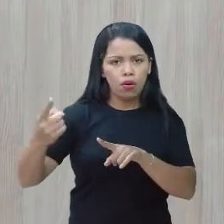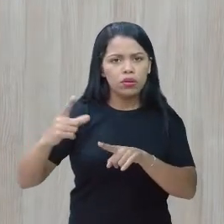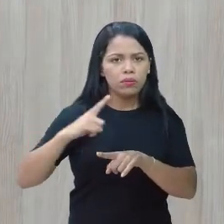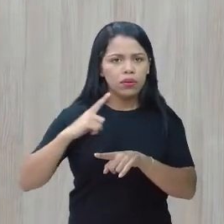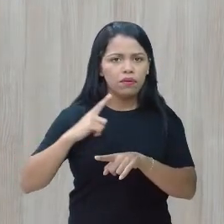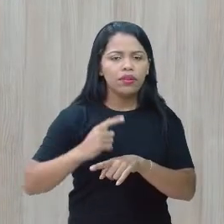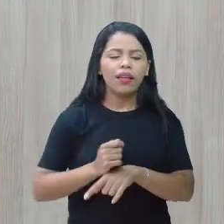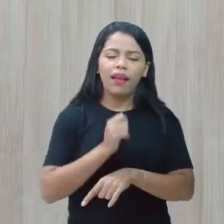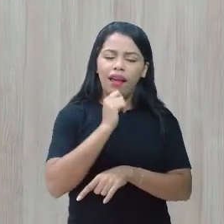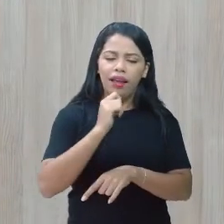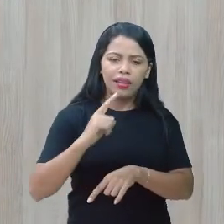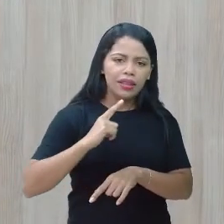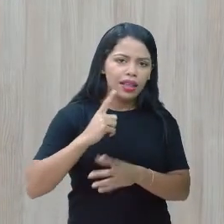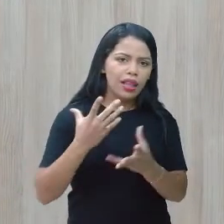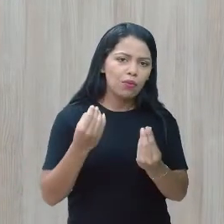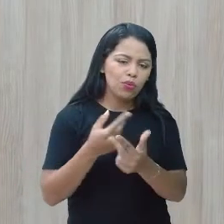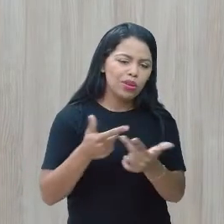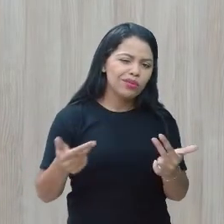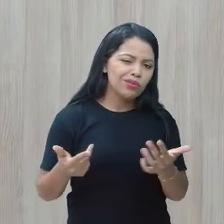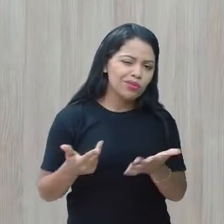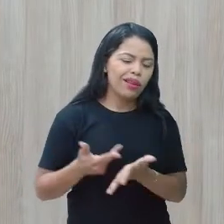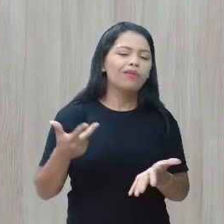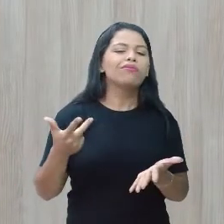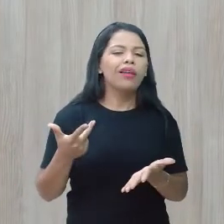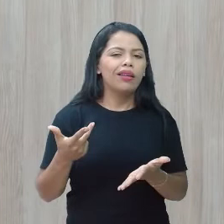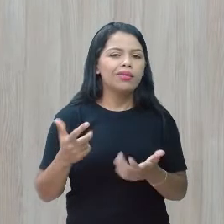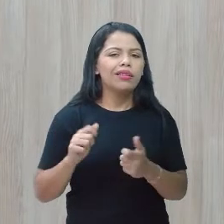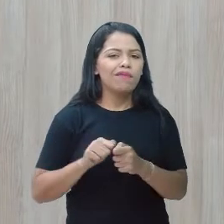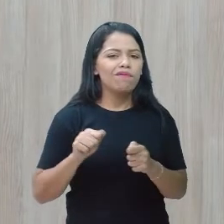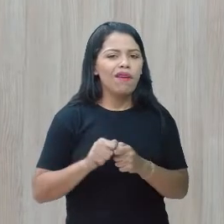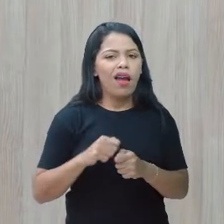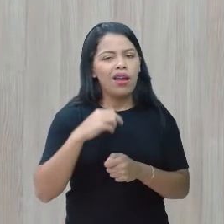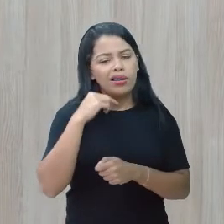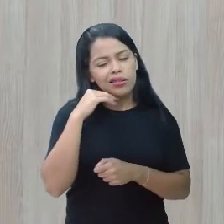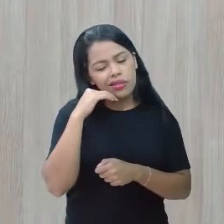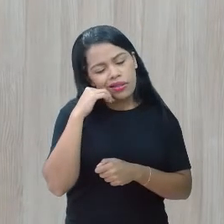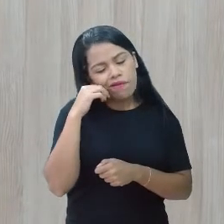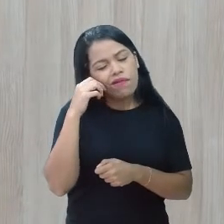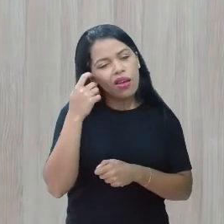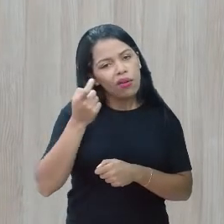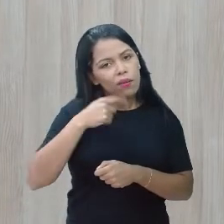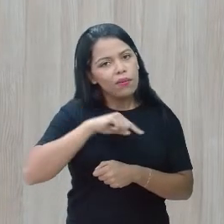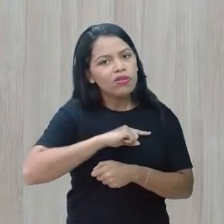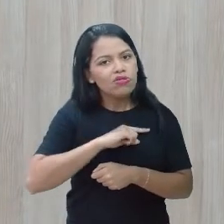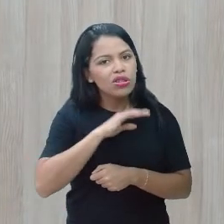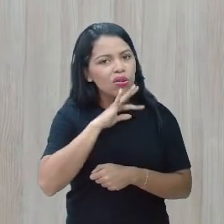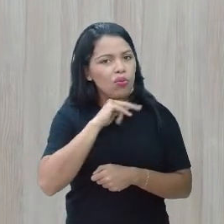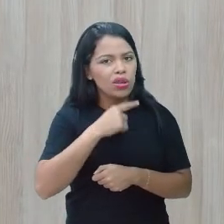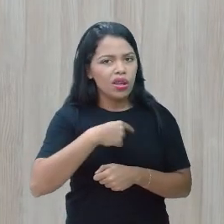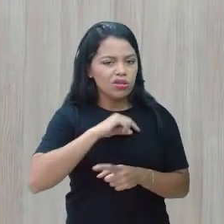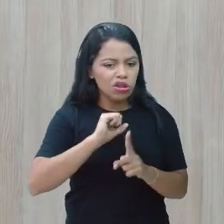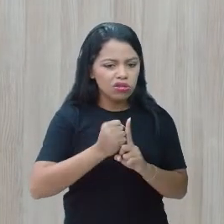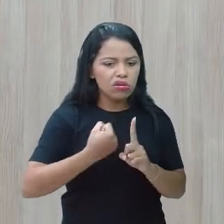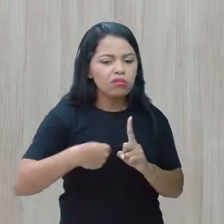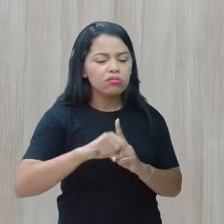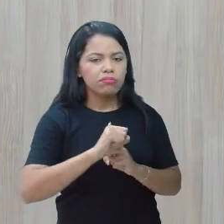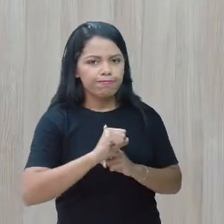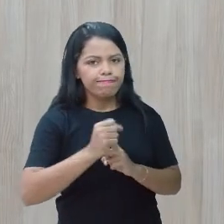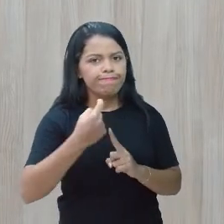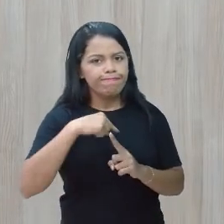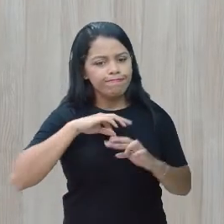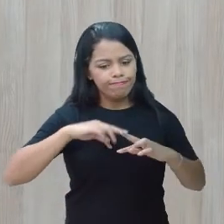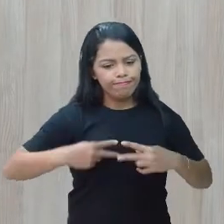ainda acontece fatos que é vergonhoso para a gente, não é? Como sociedade, como